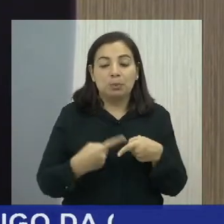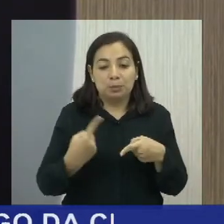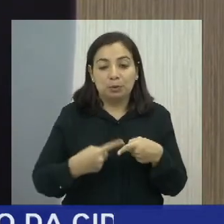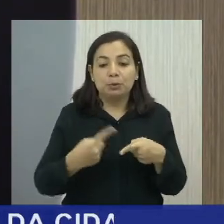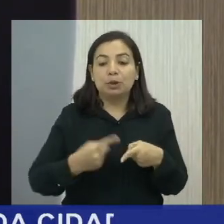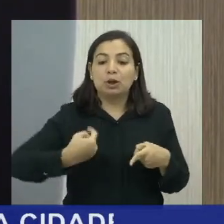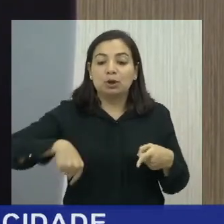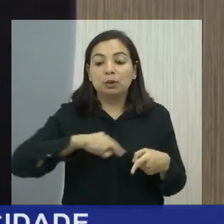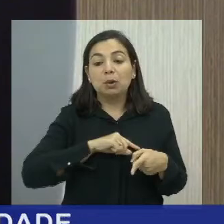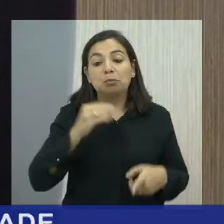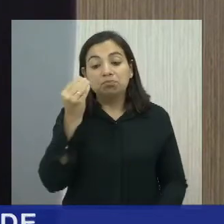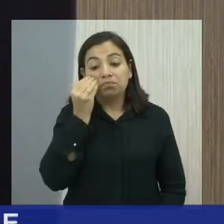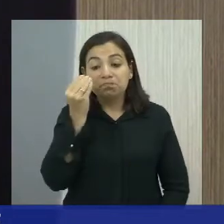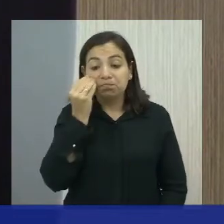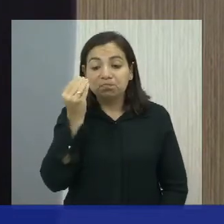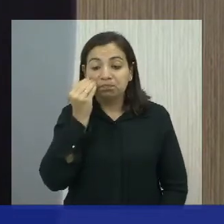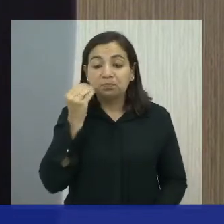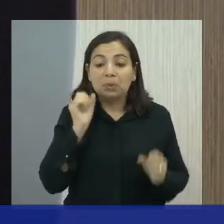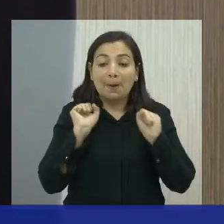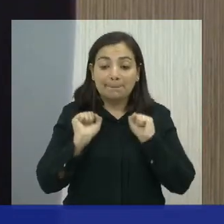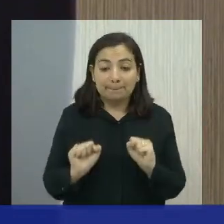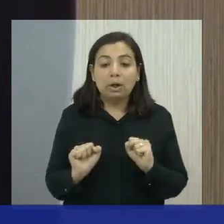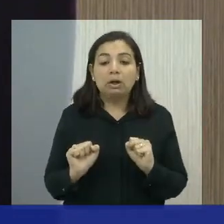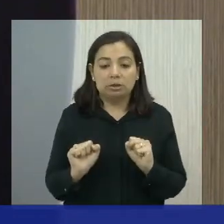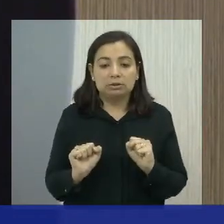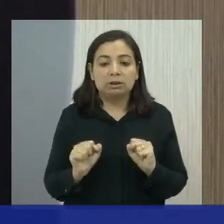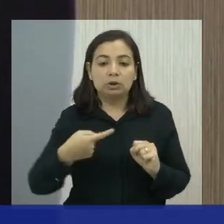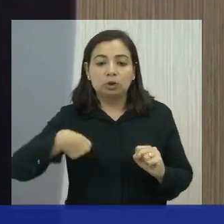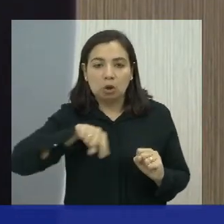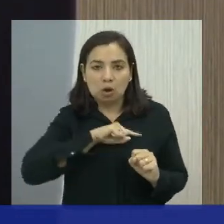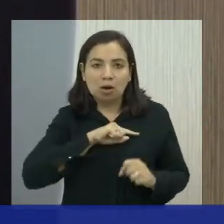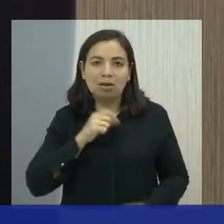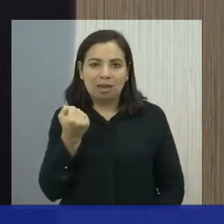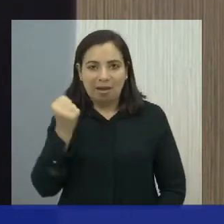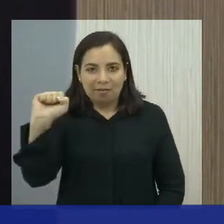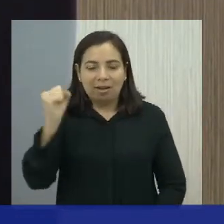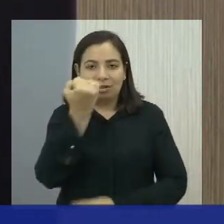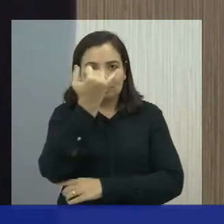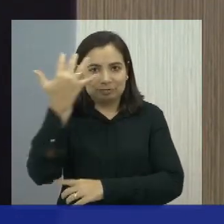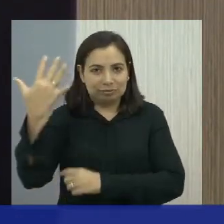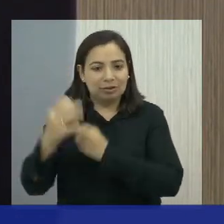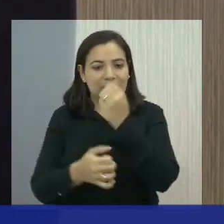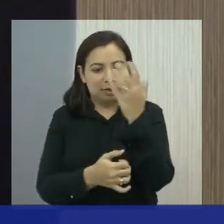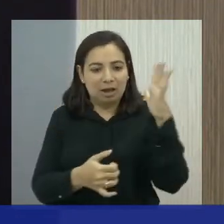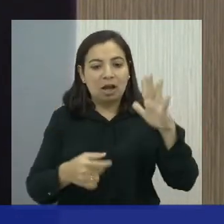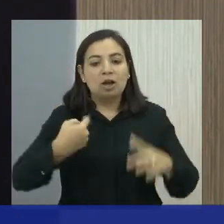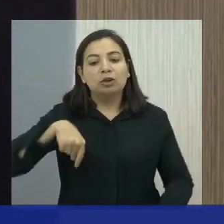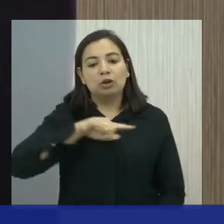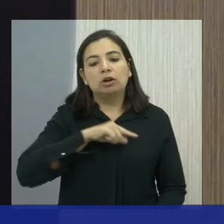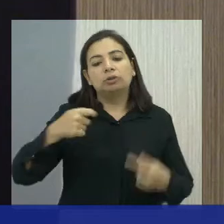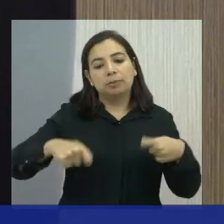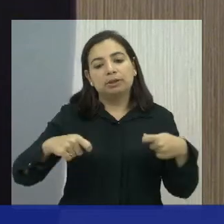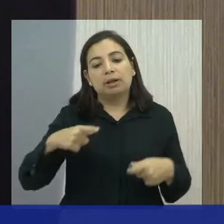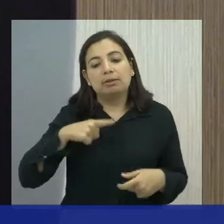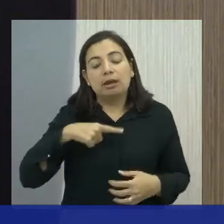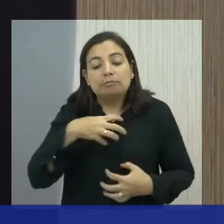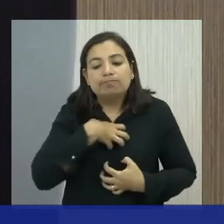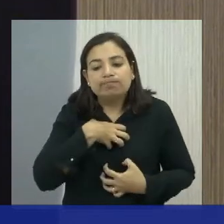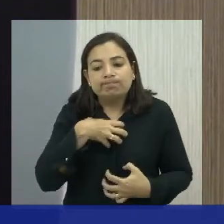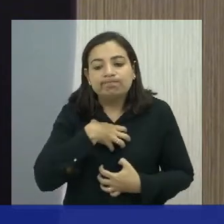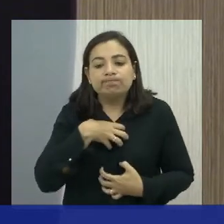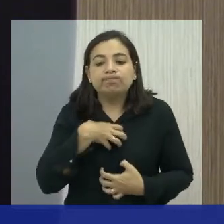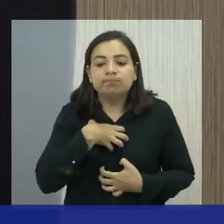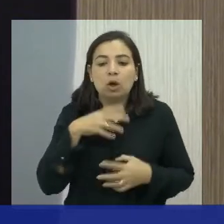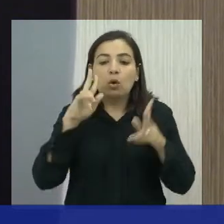possa também, nós, né, que defendemos o meio ambiente, ter essa sensibilidade